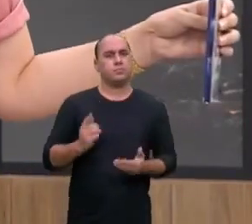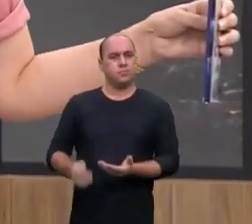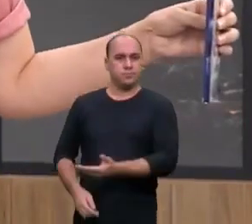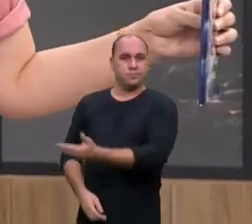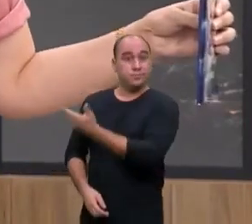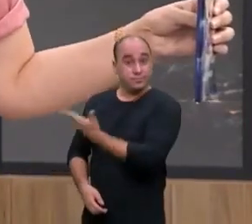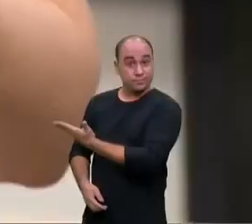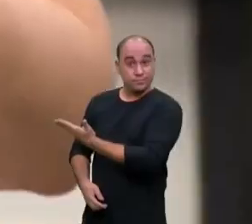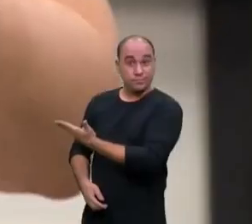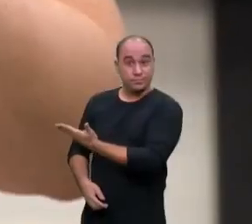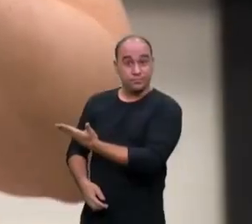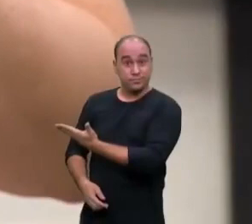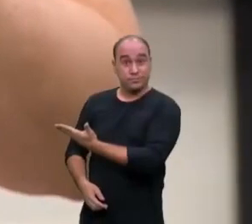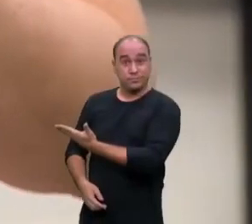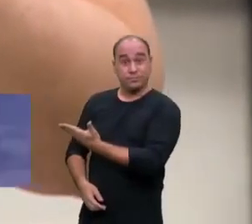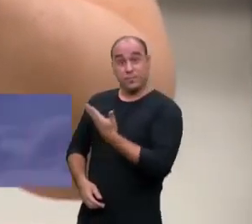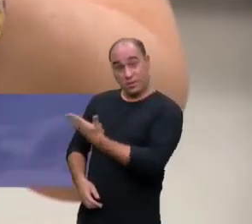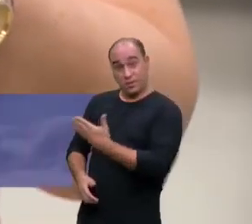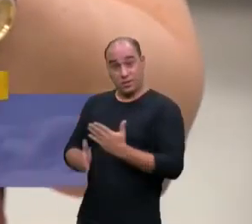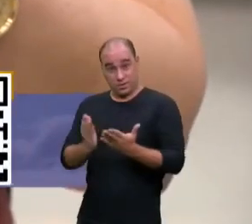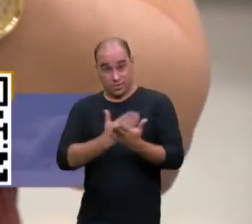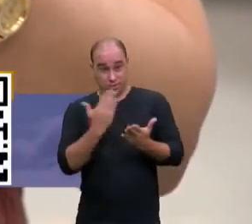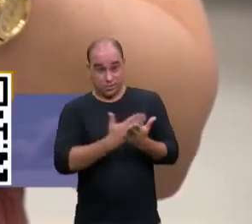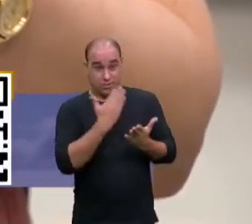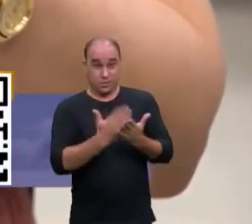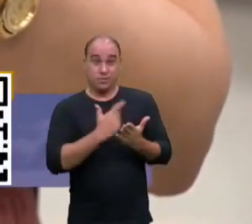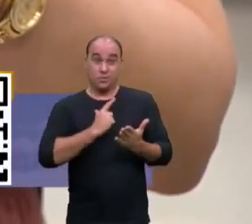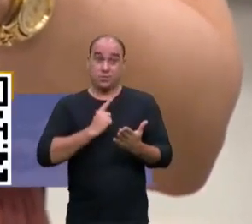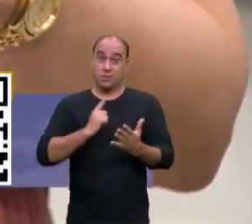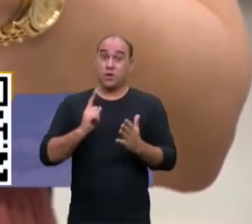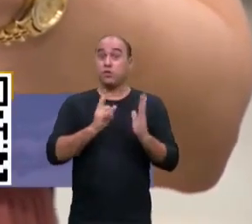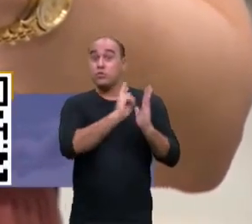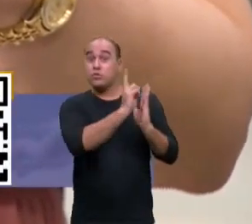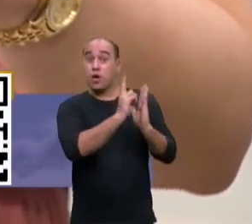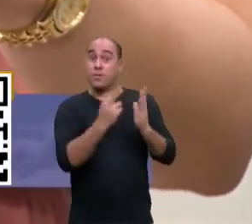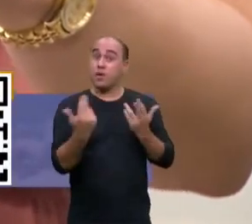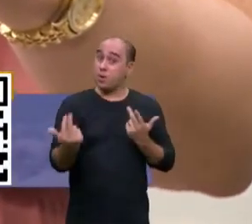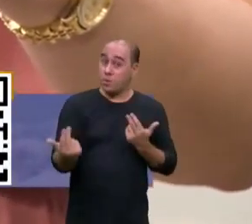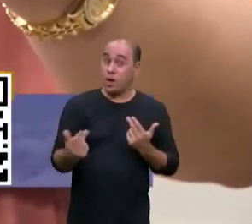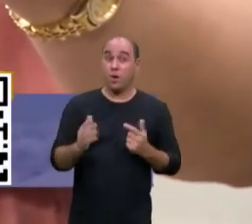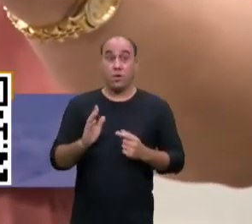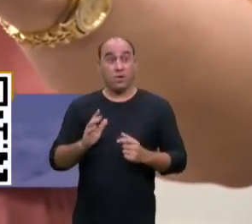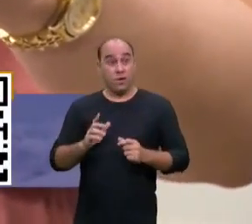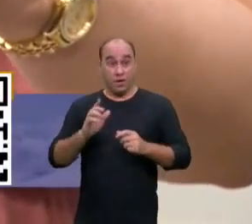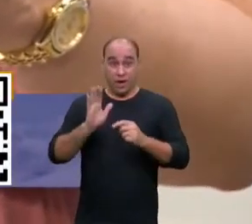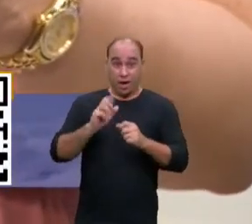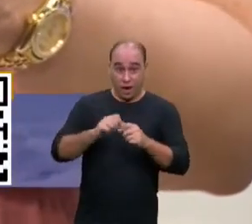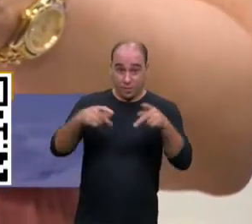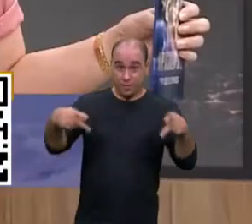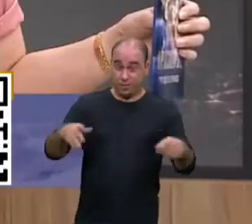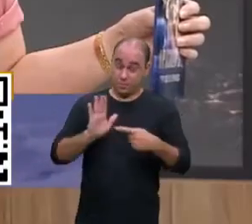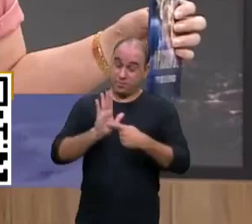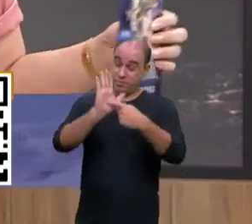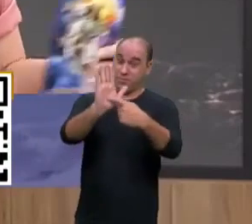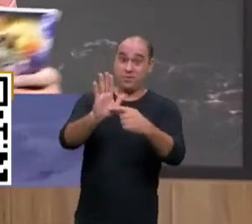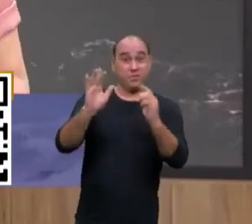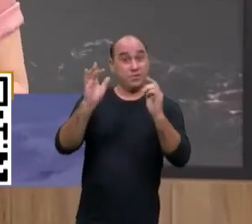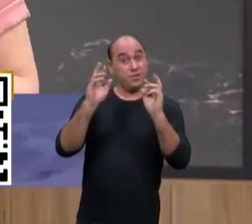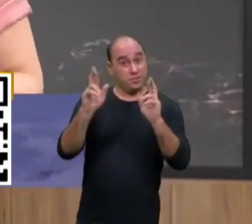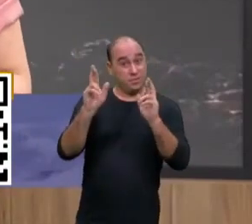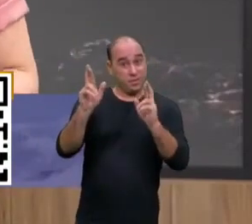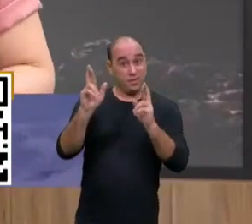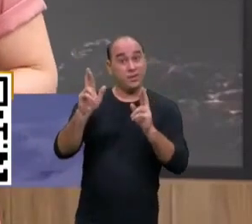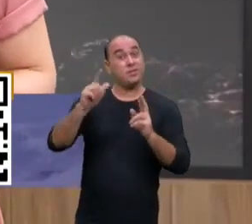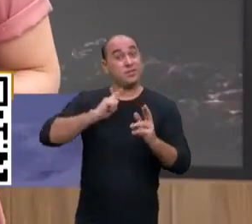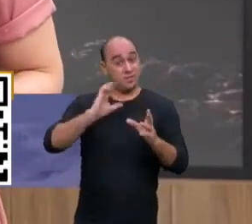Apocalipse revelações de esperança e seguia tem o mesmo nome desse programa de TV e rádio Exatamente porque ele